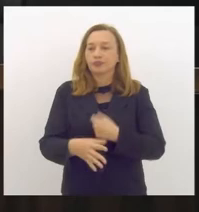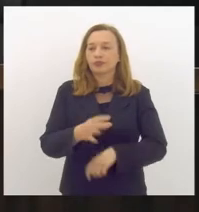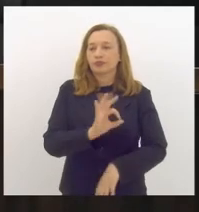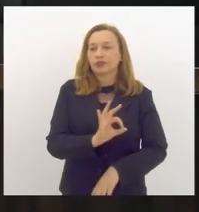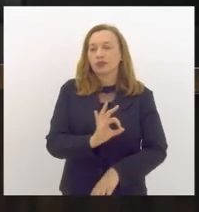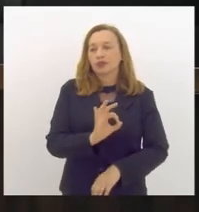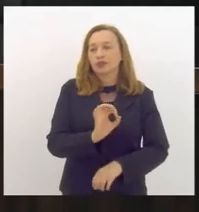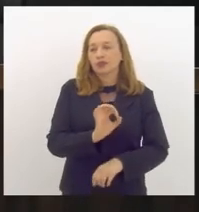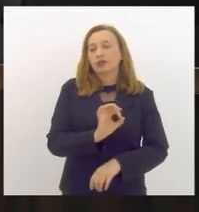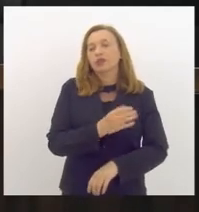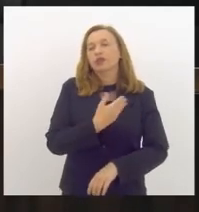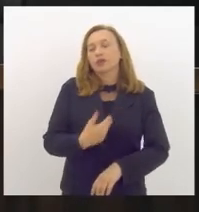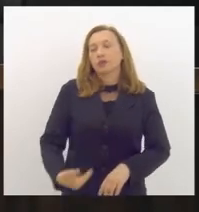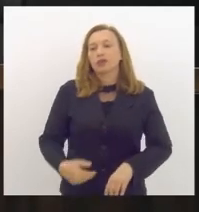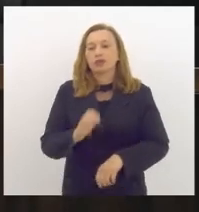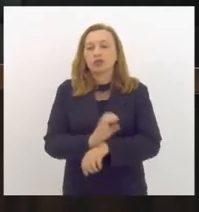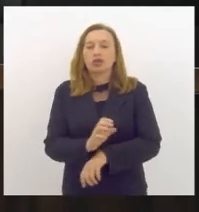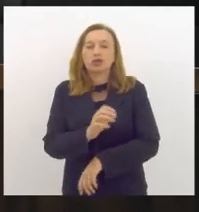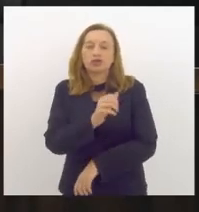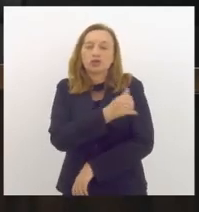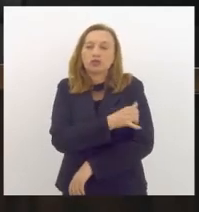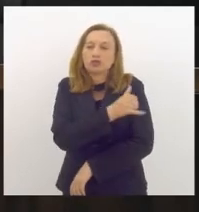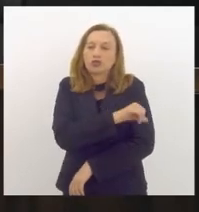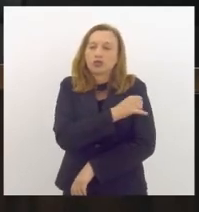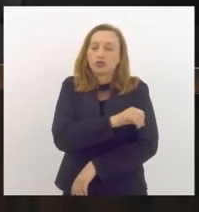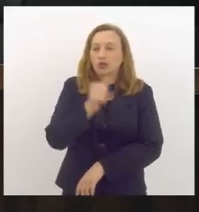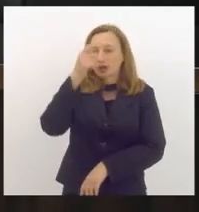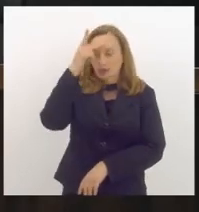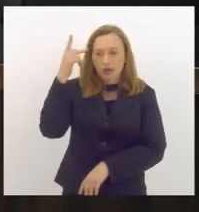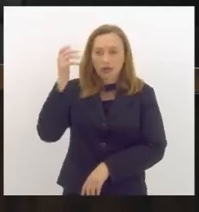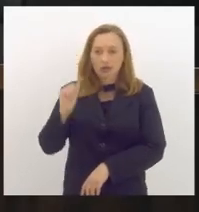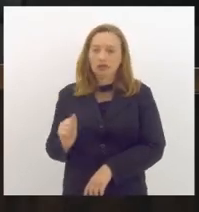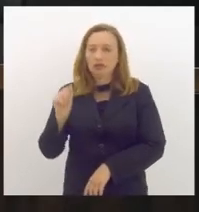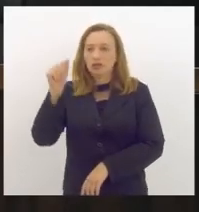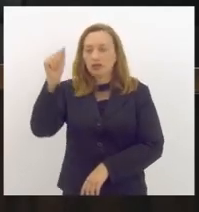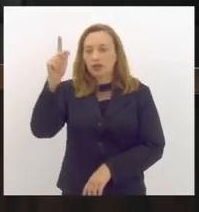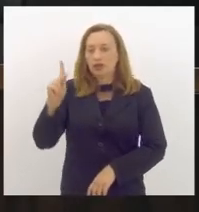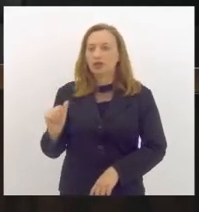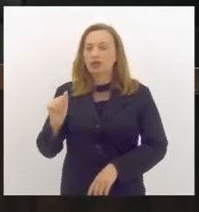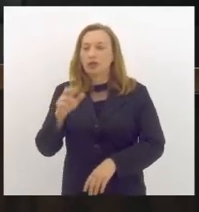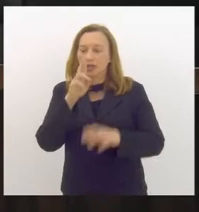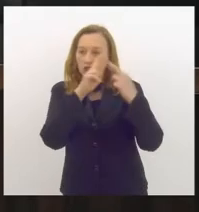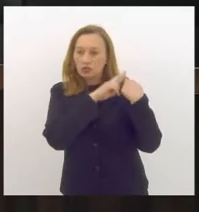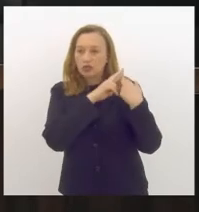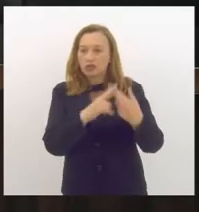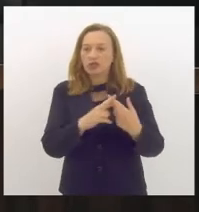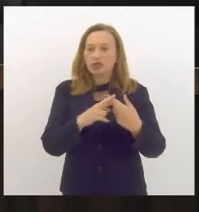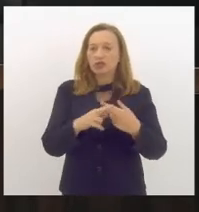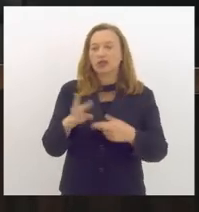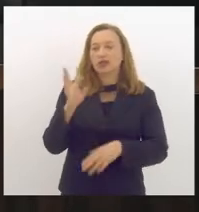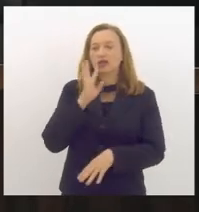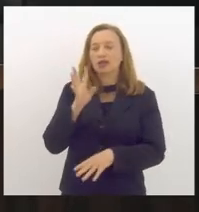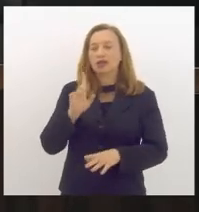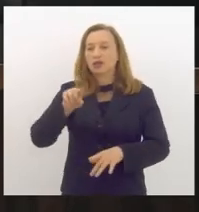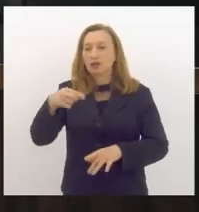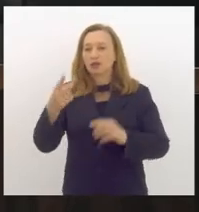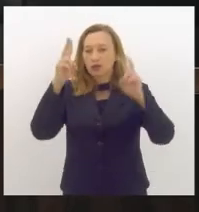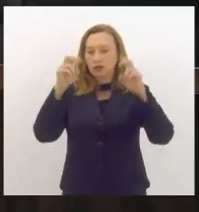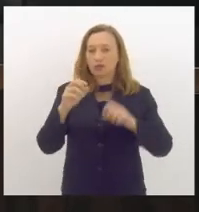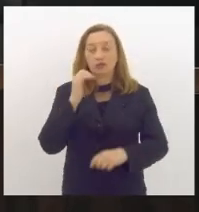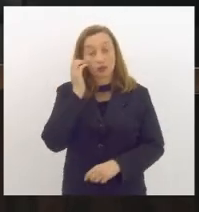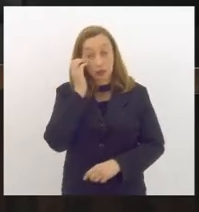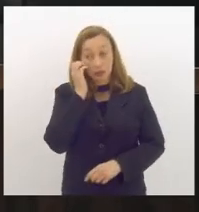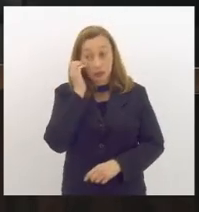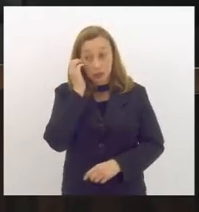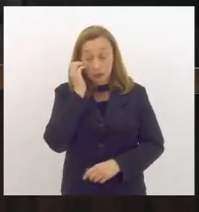sejam ativos, inativos, pensionistas, que sejam pais e ou responsáveis legais por pessoa com deficiência e da outras providências. Parece